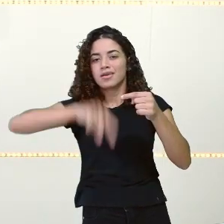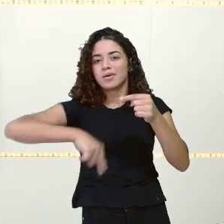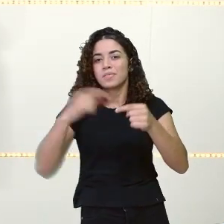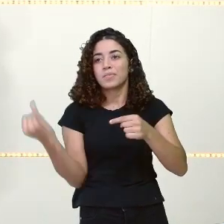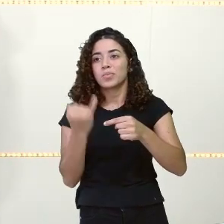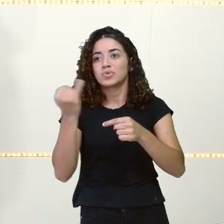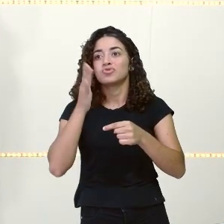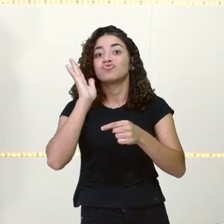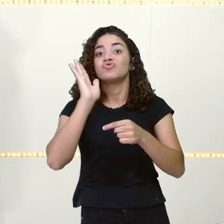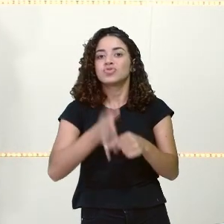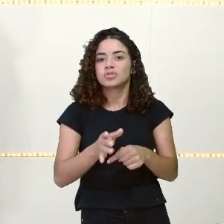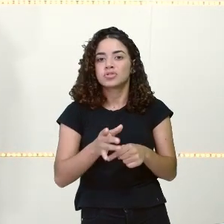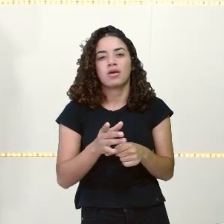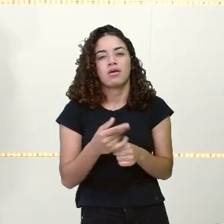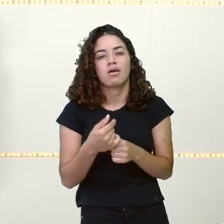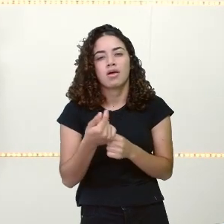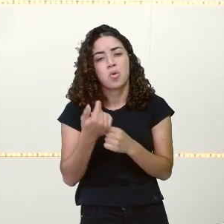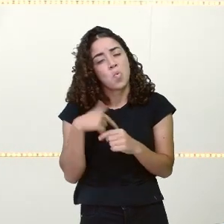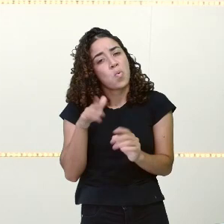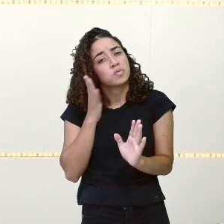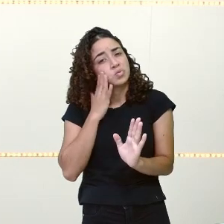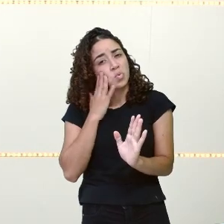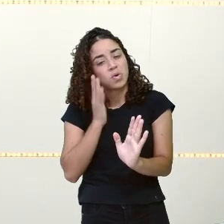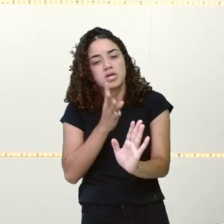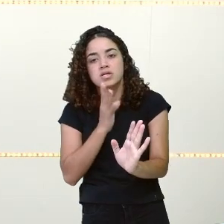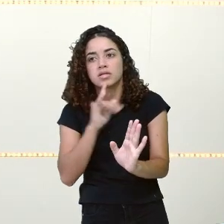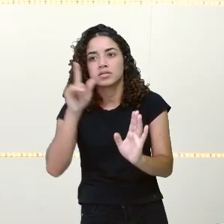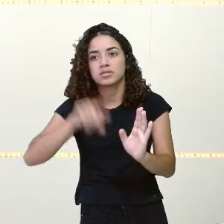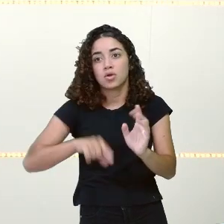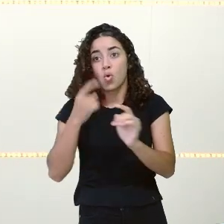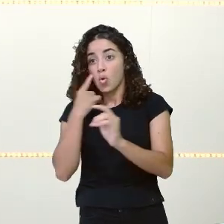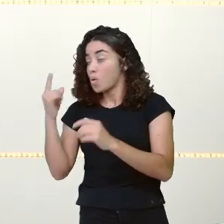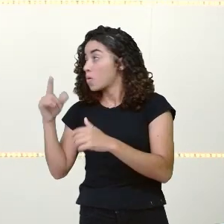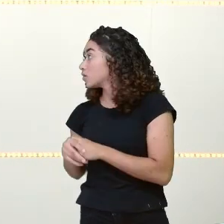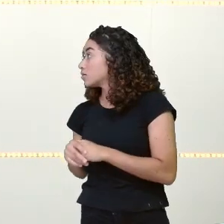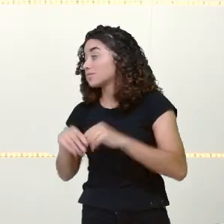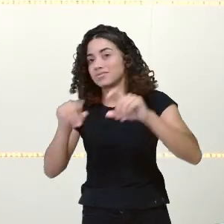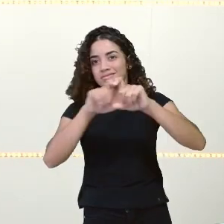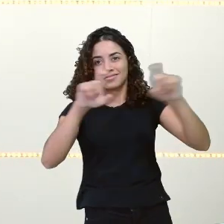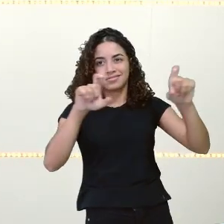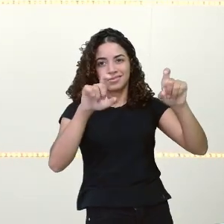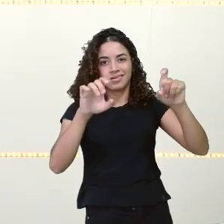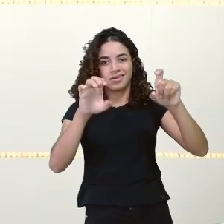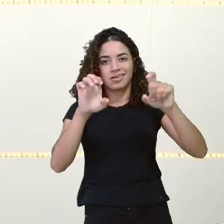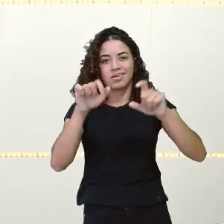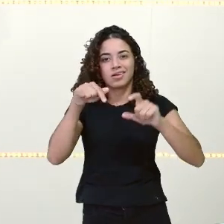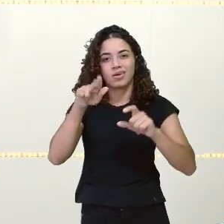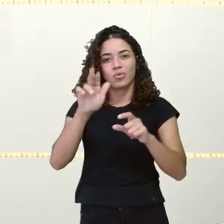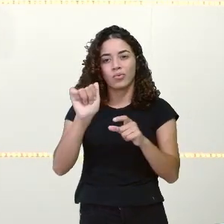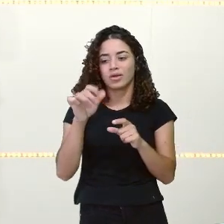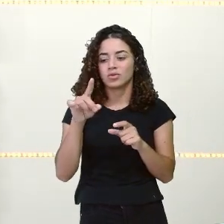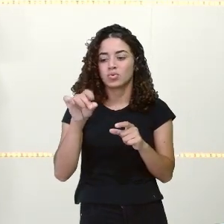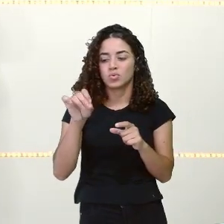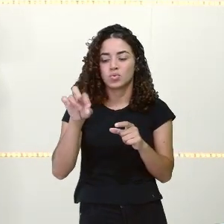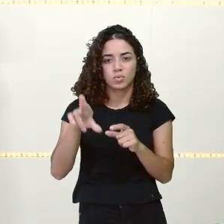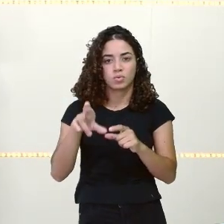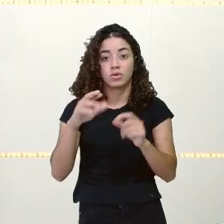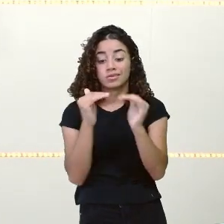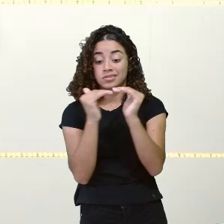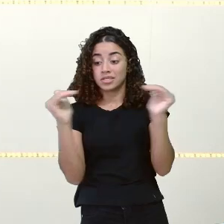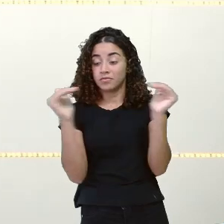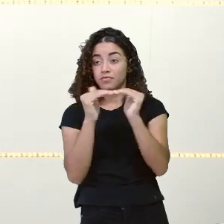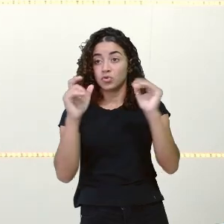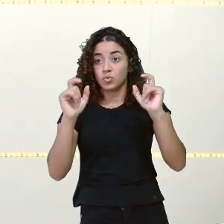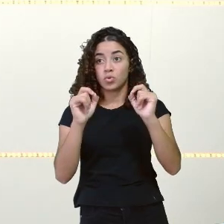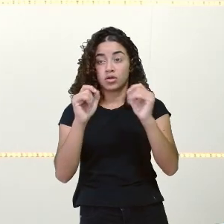é a linha do Equador. Vocês já ouviram falar a linha do Equador? Essa linha, ela divide o hemisfério